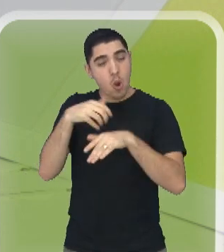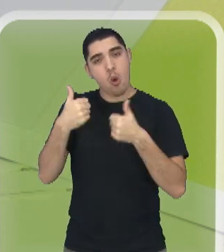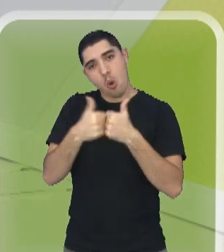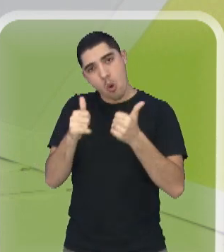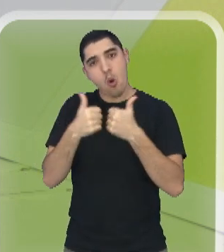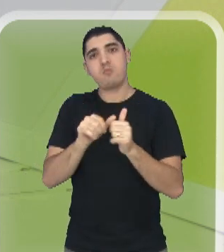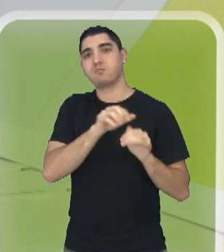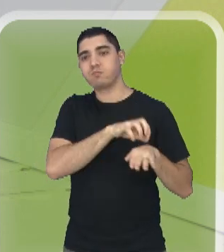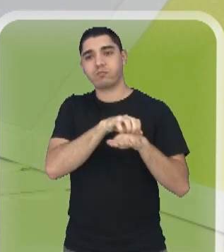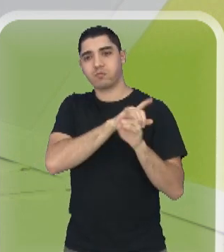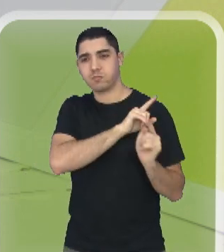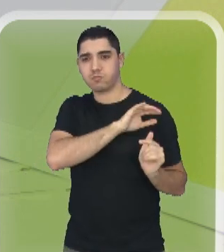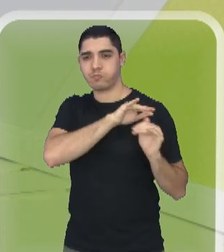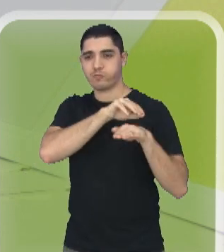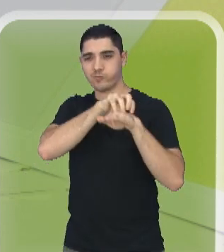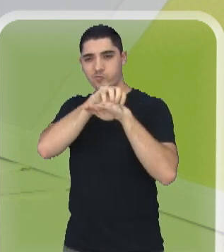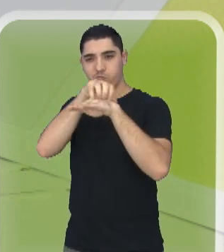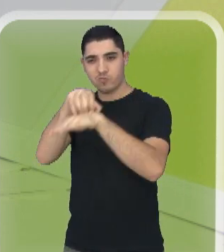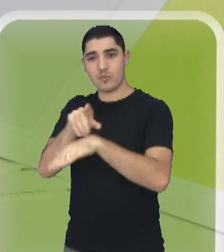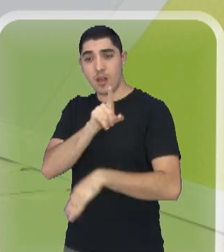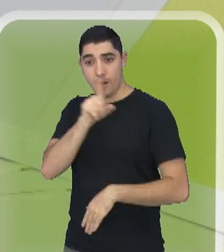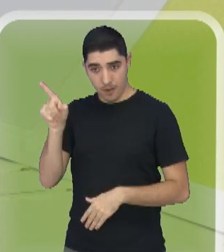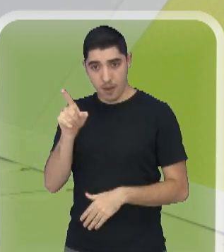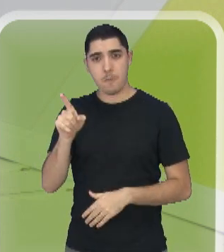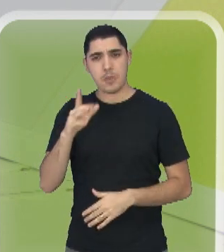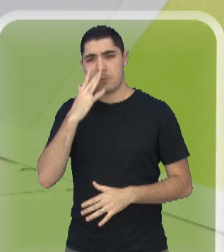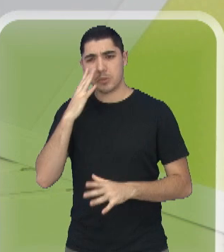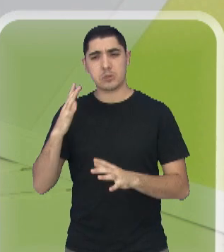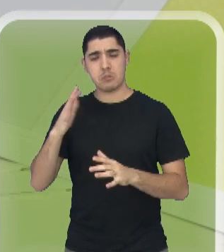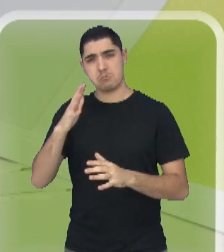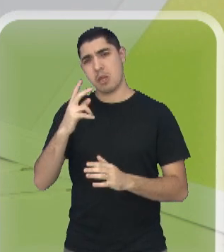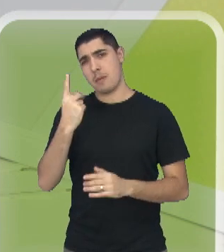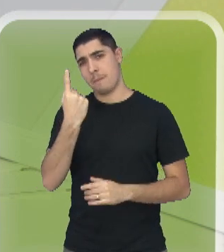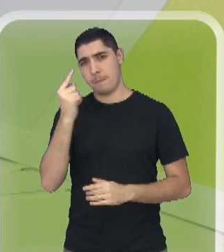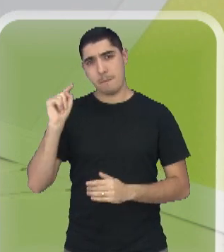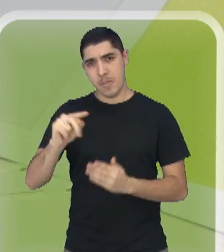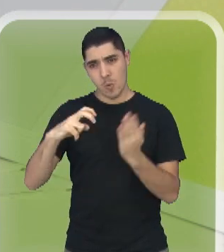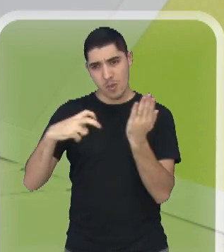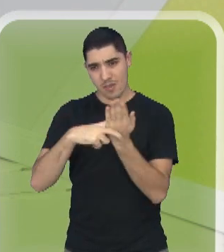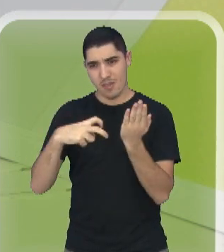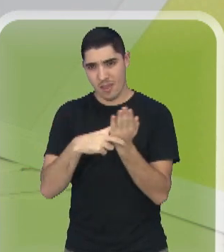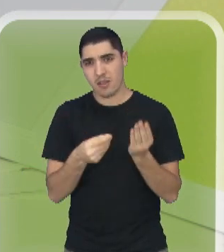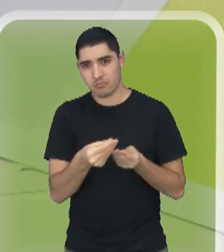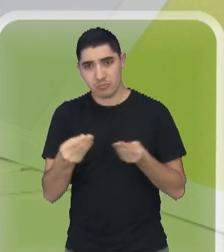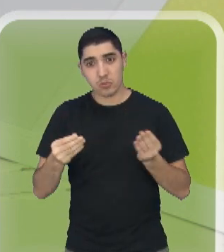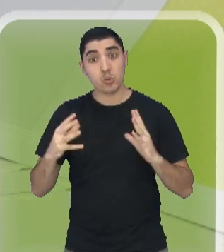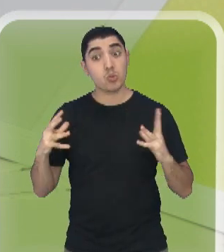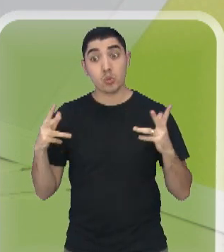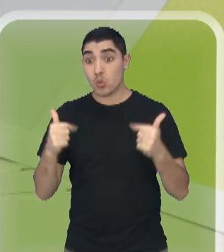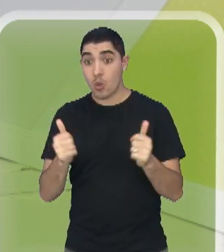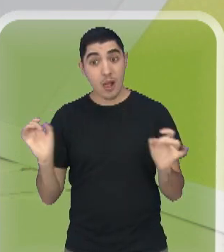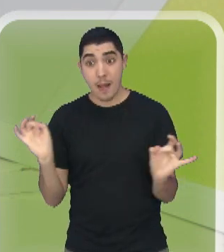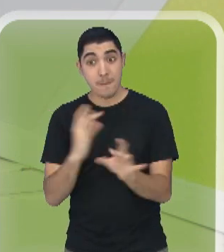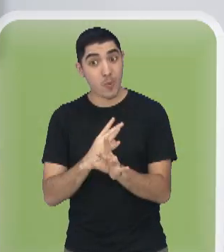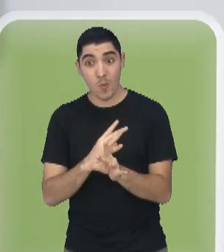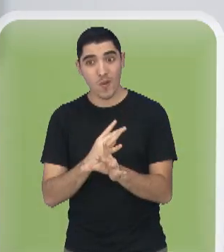São José. Os ingressos destinados ao São José, que me parece foram 1.000 ingressos destinados ao torcedor de São José, estão esgotados,